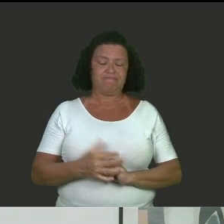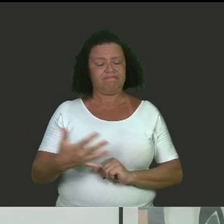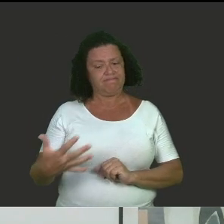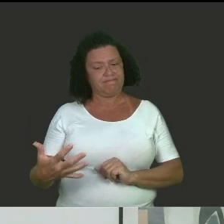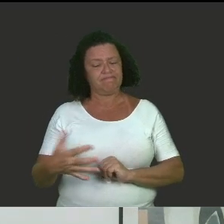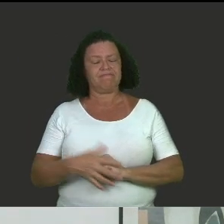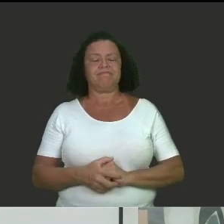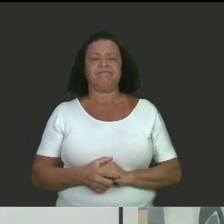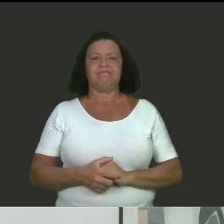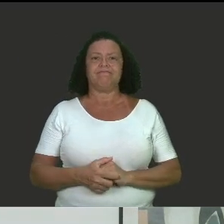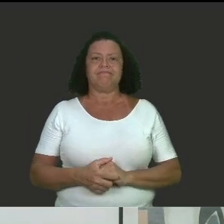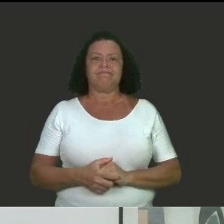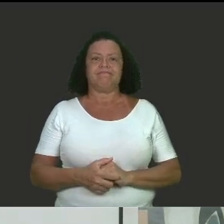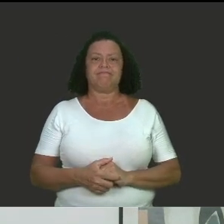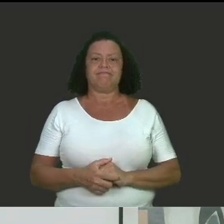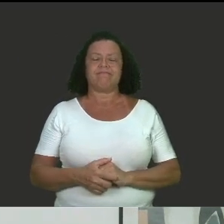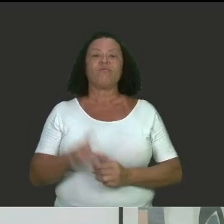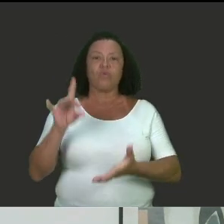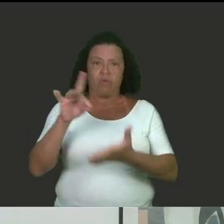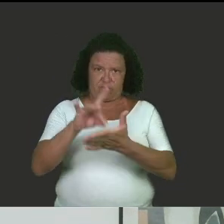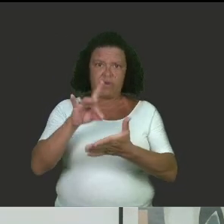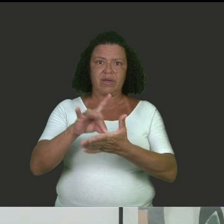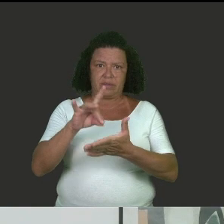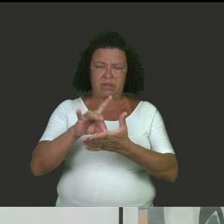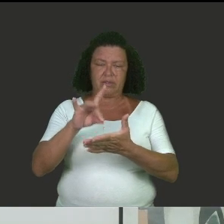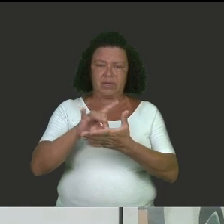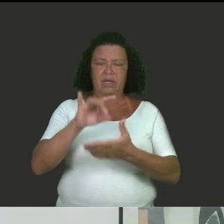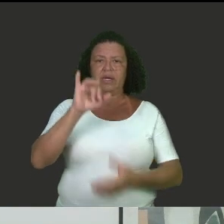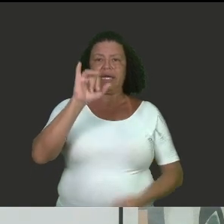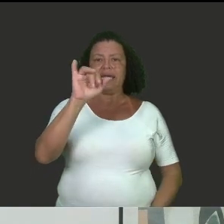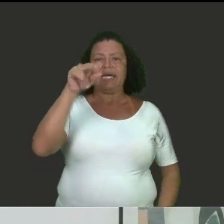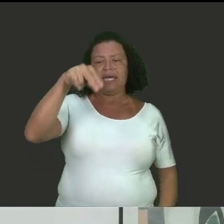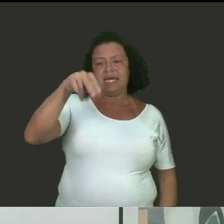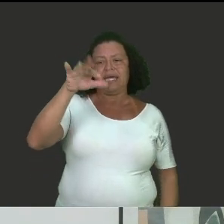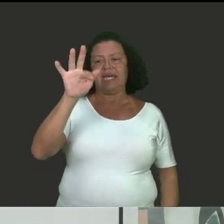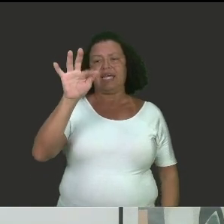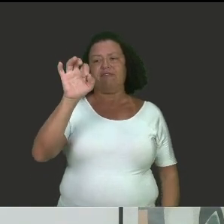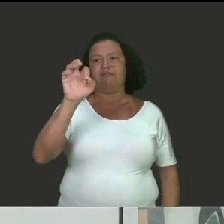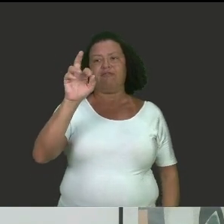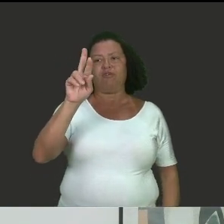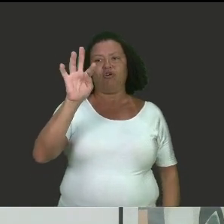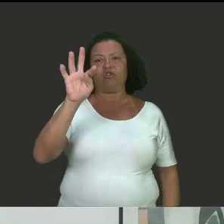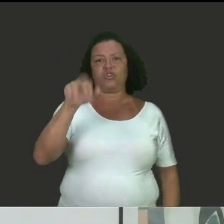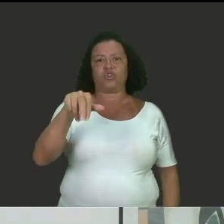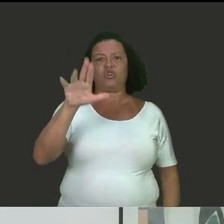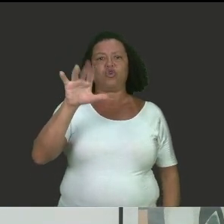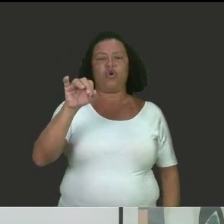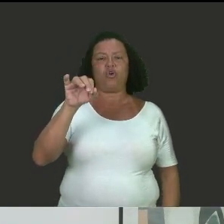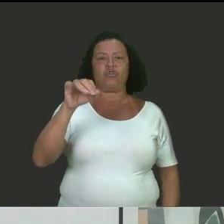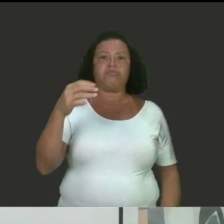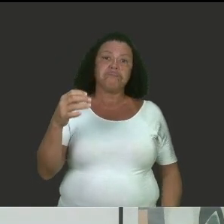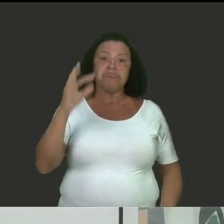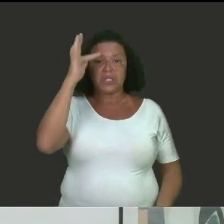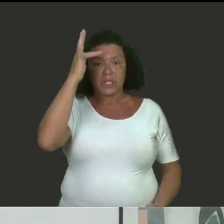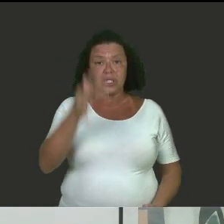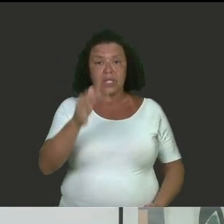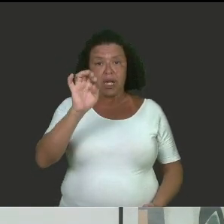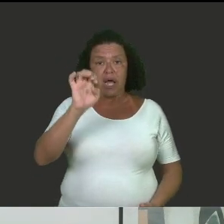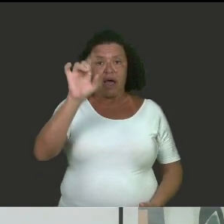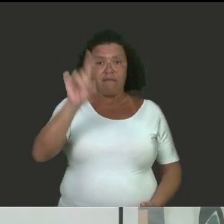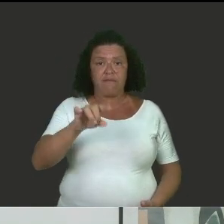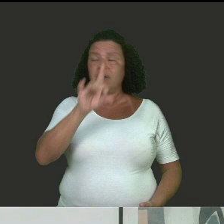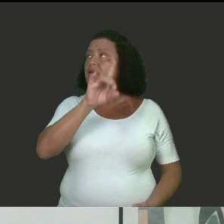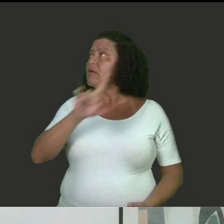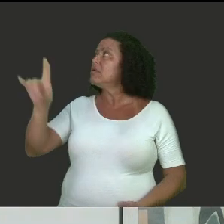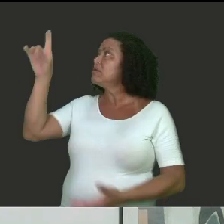continua. O verdadeiro infortúnio pode ser encontrado na ausência de fé em Deus, com o impositivo de